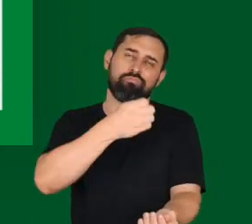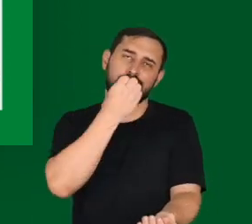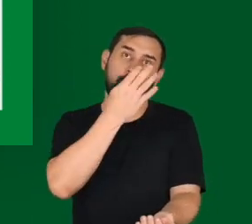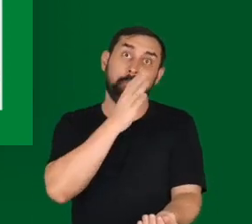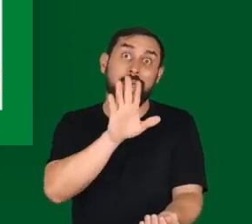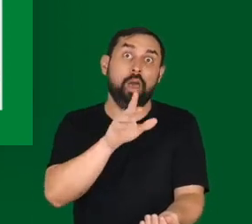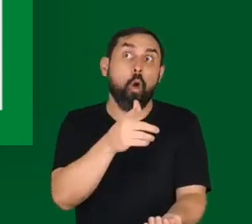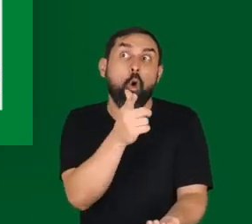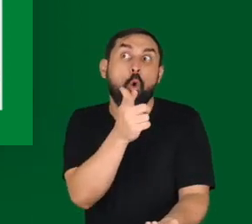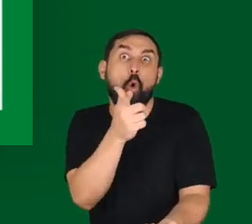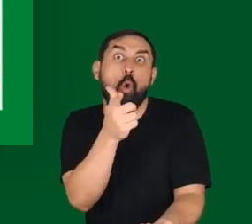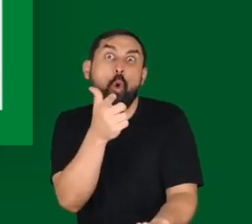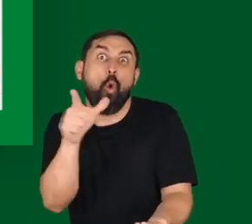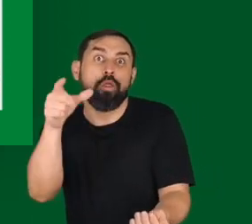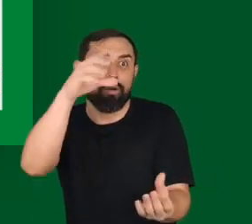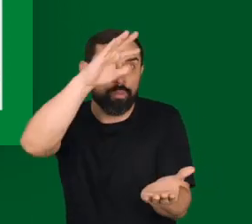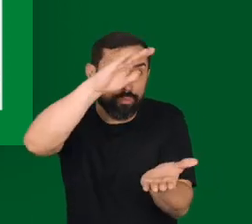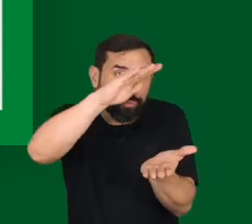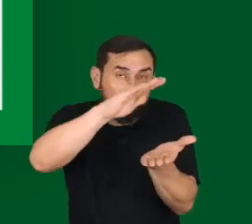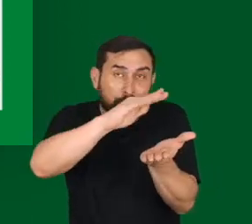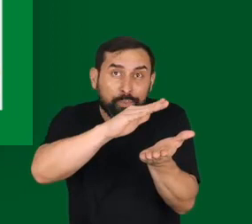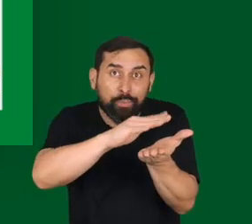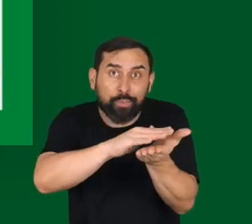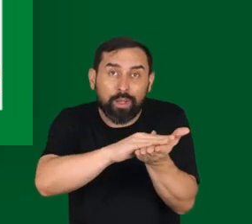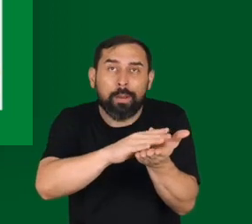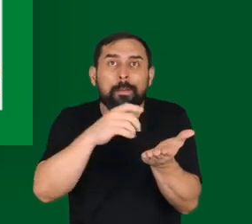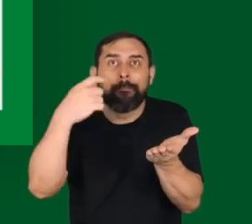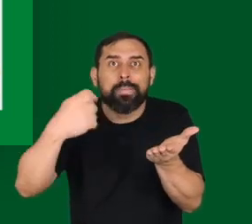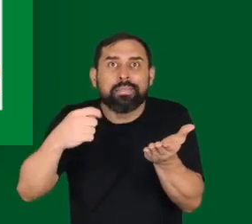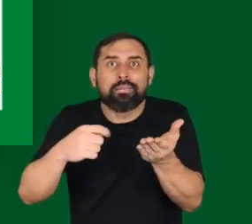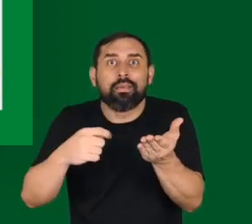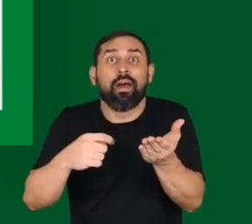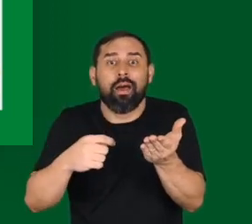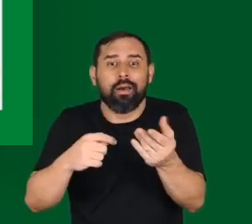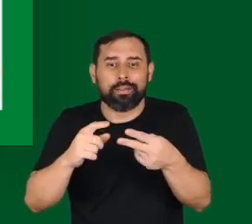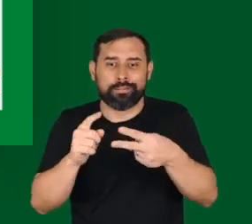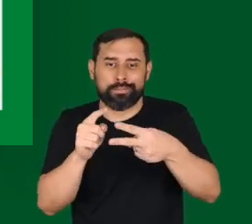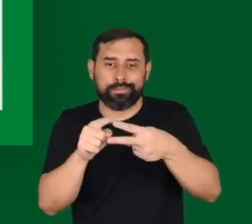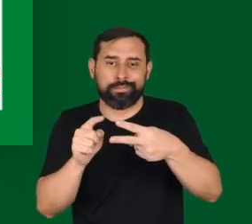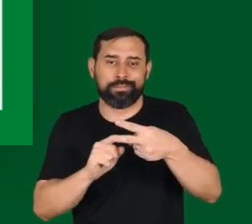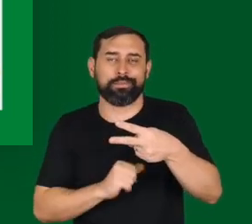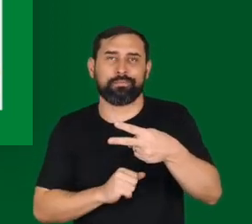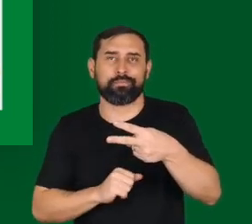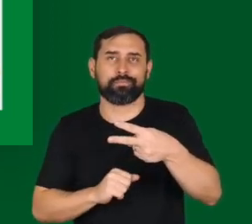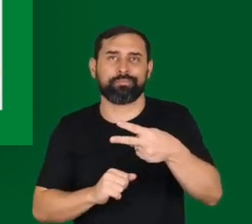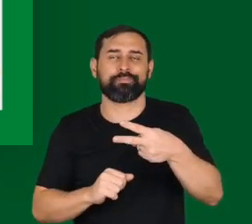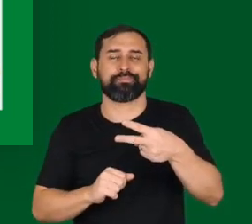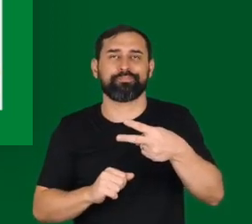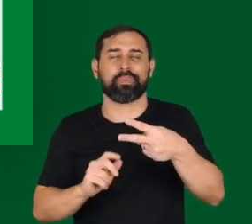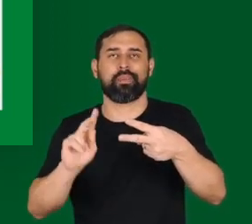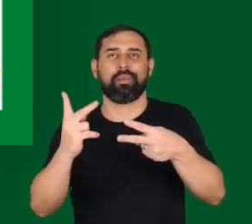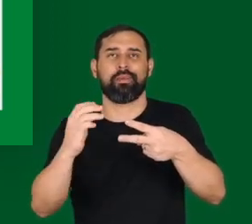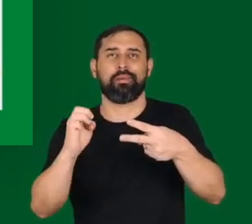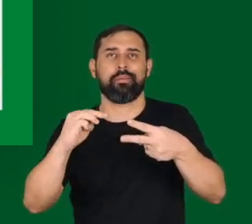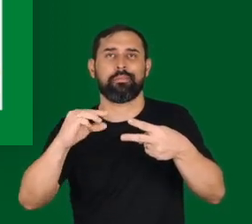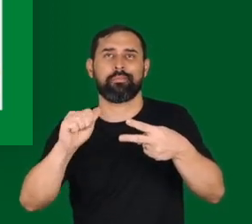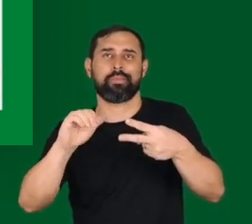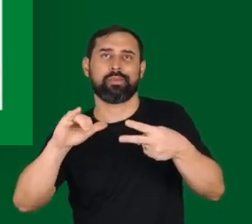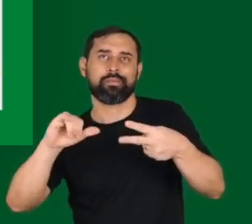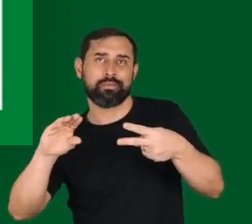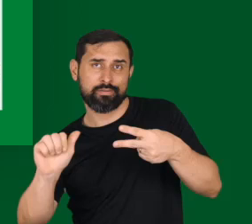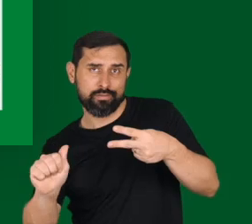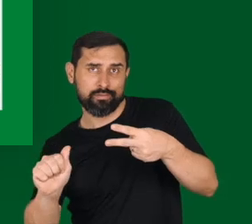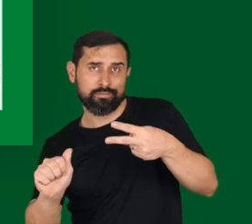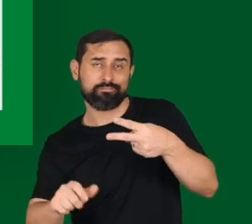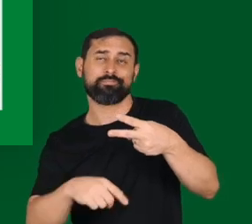ser de cristalóide, a gente vai realizar, mas a gente já tem que pensar na reposição de hemácia e plasma fresco, tá? Então, o paciente